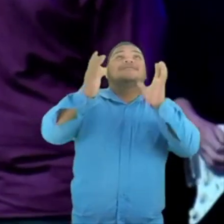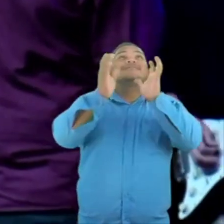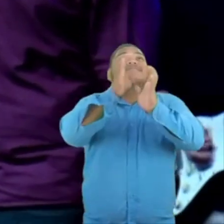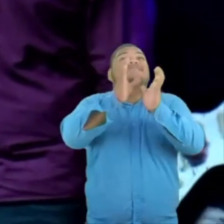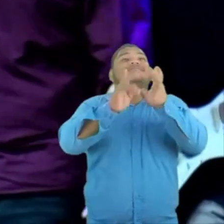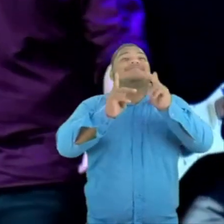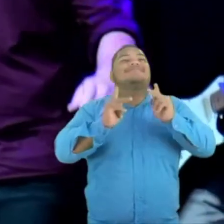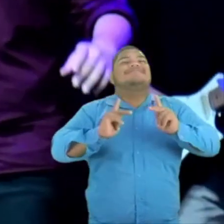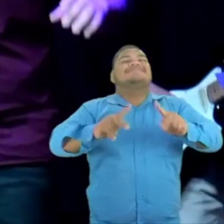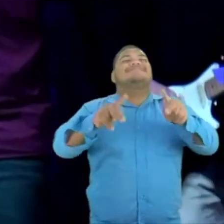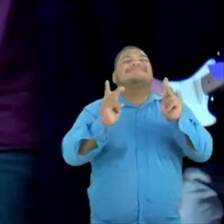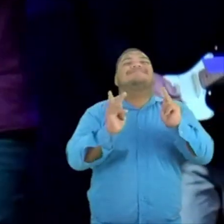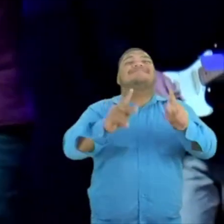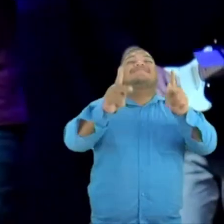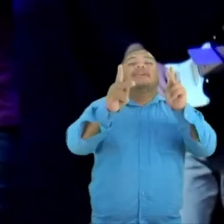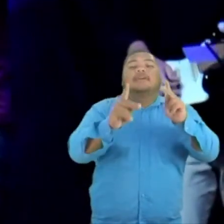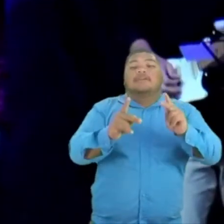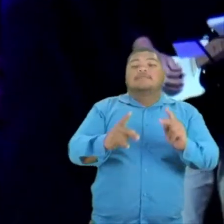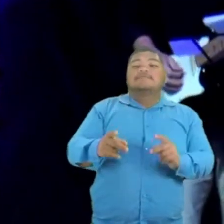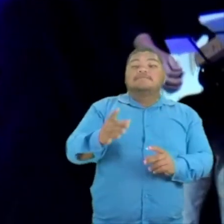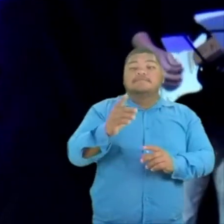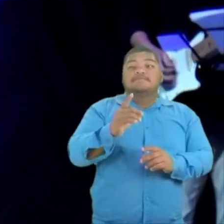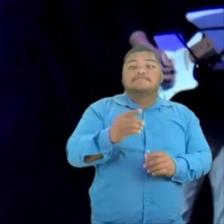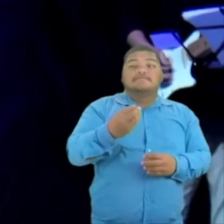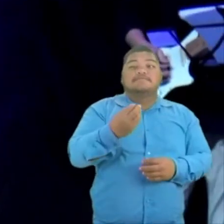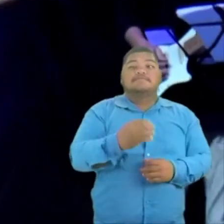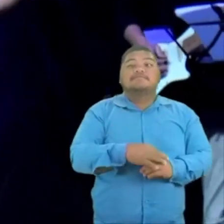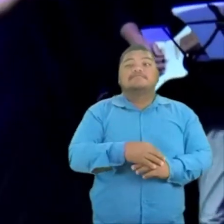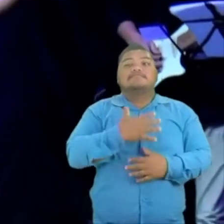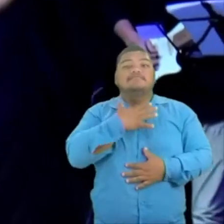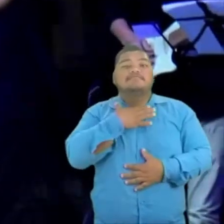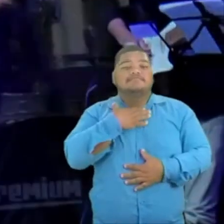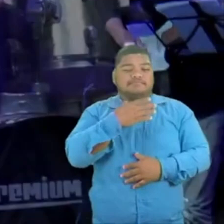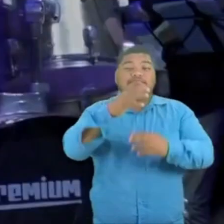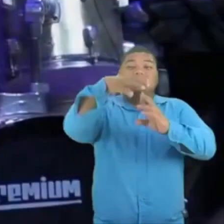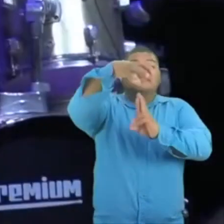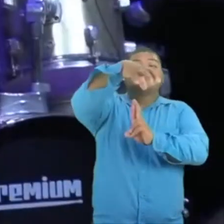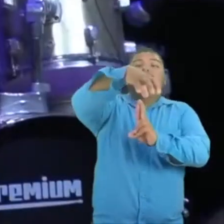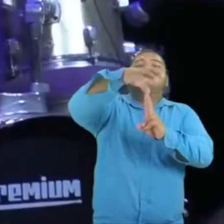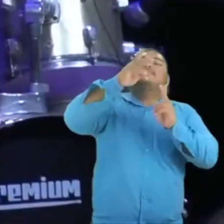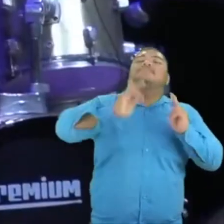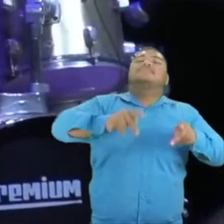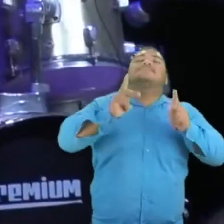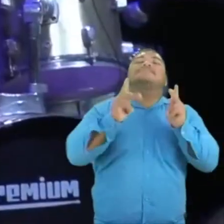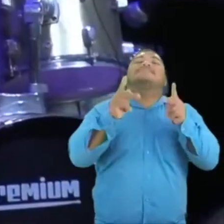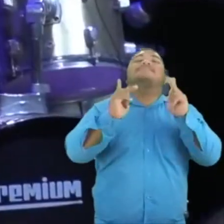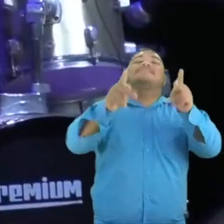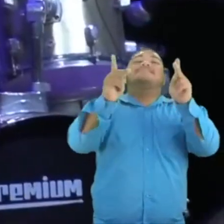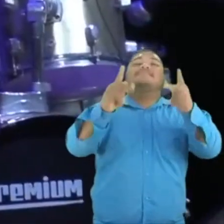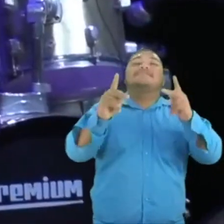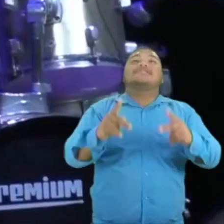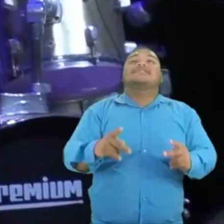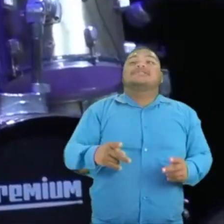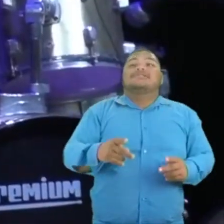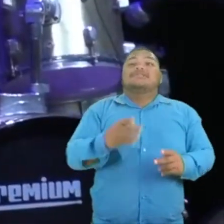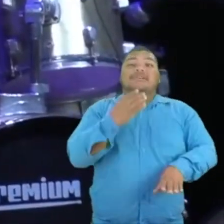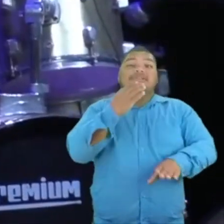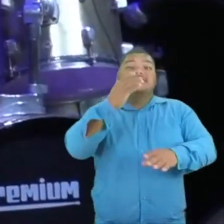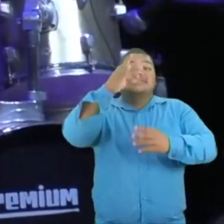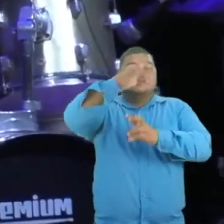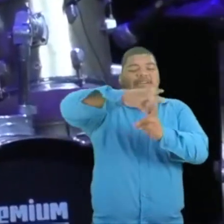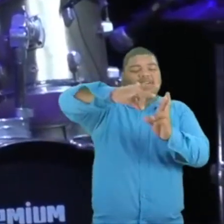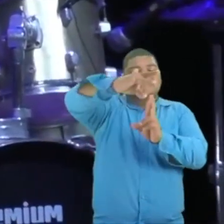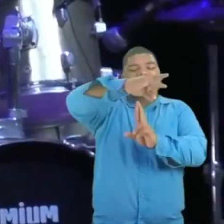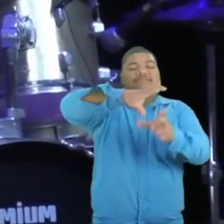para sempre. Afirme em seu Vou coração. viver com o meu Rei para sempre.